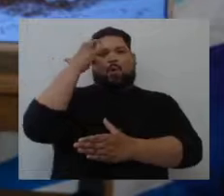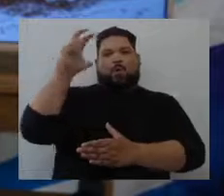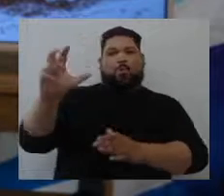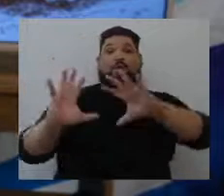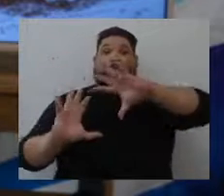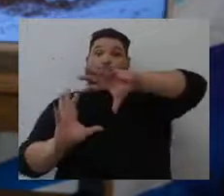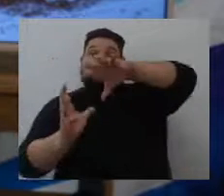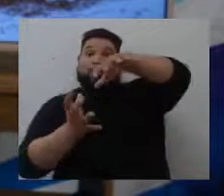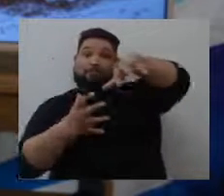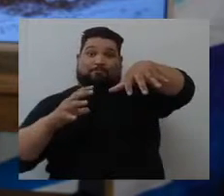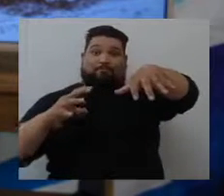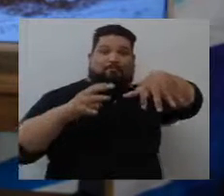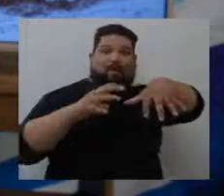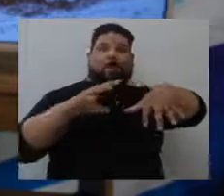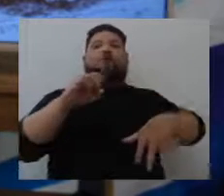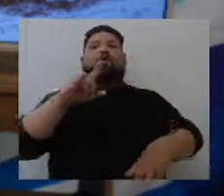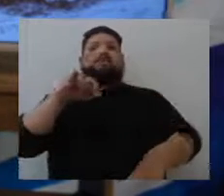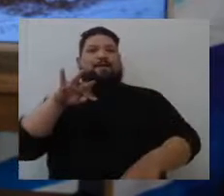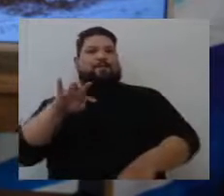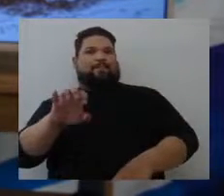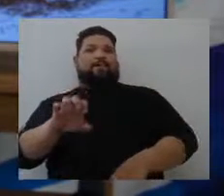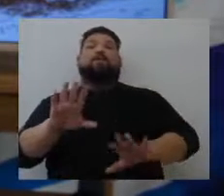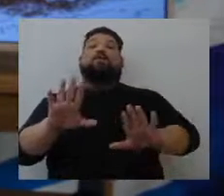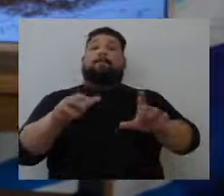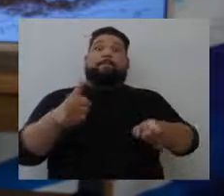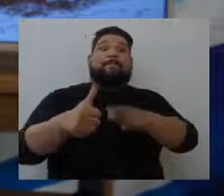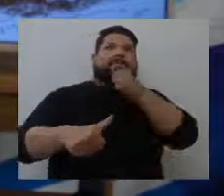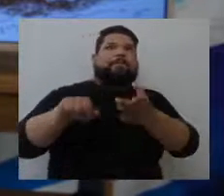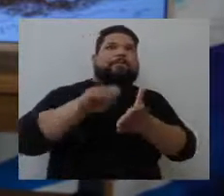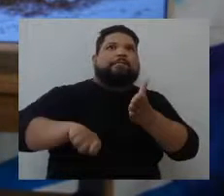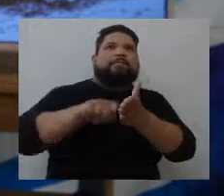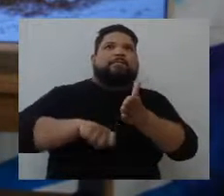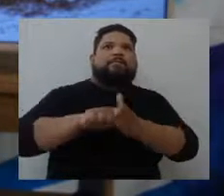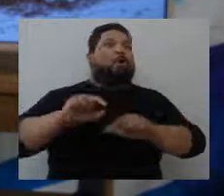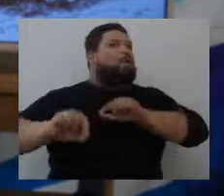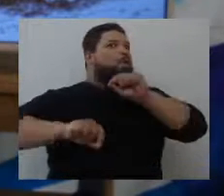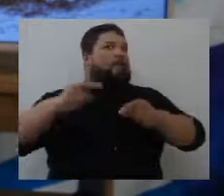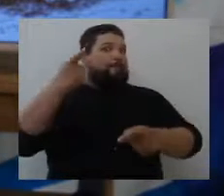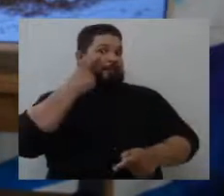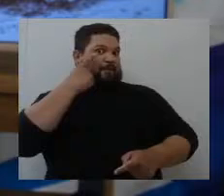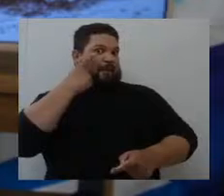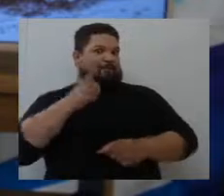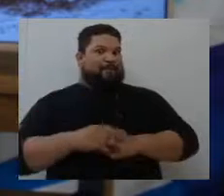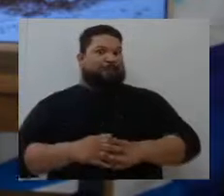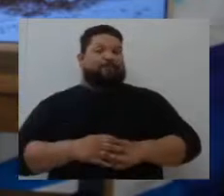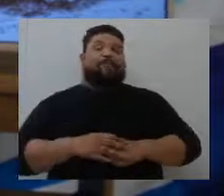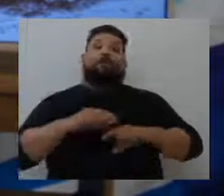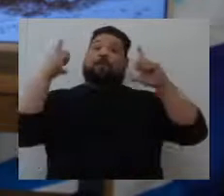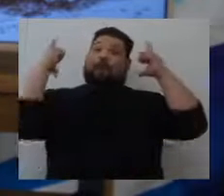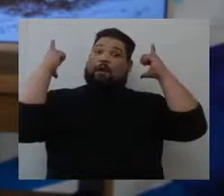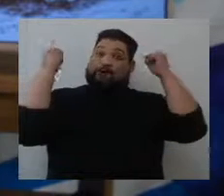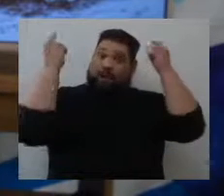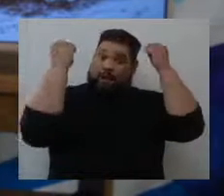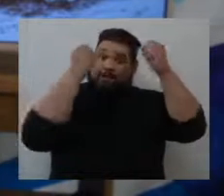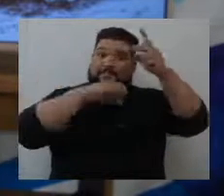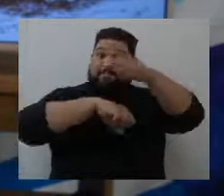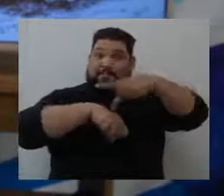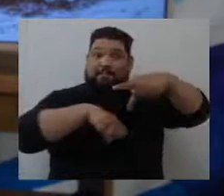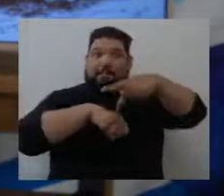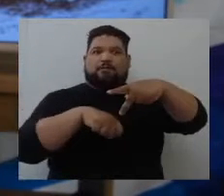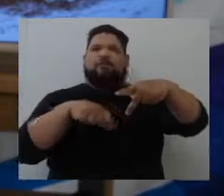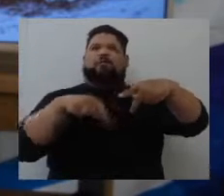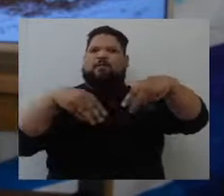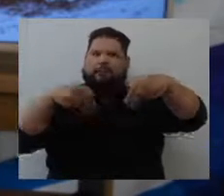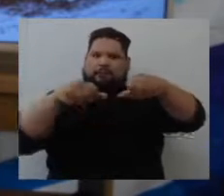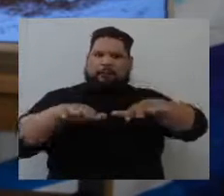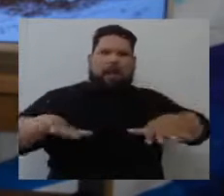coisa que você vai anotar, a primeira coisa que você vai se ligar aí, tá certo? A Grécia não correspondia a um